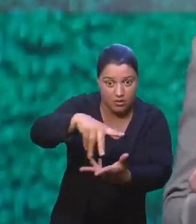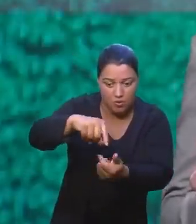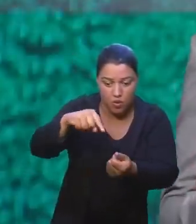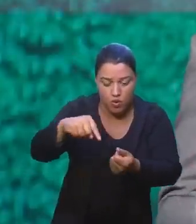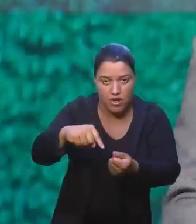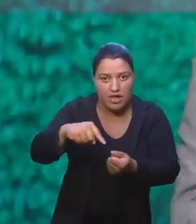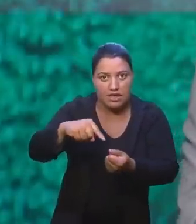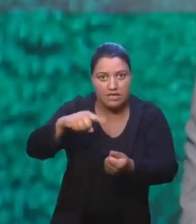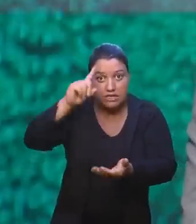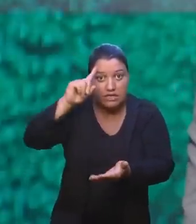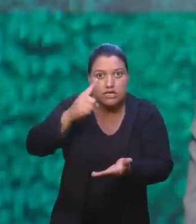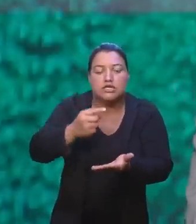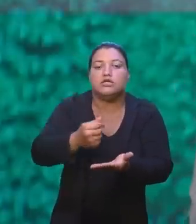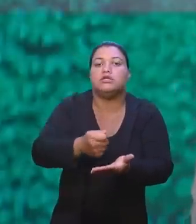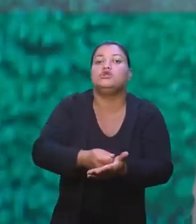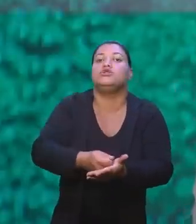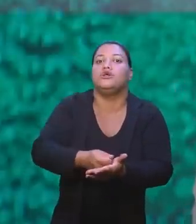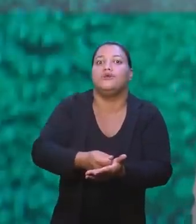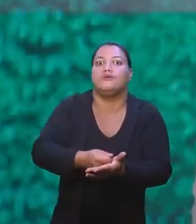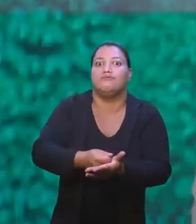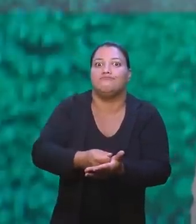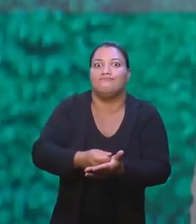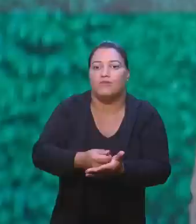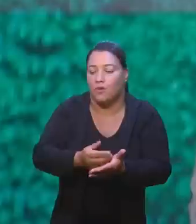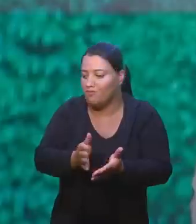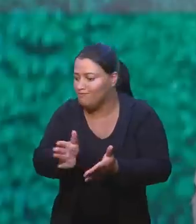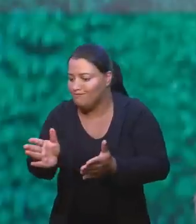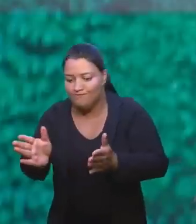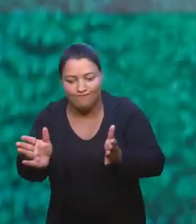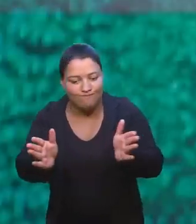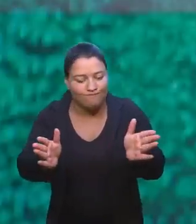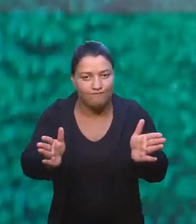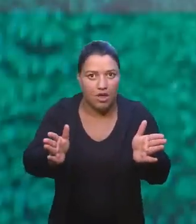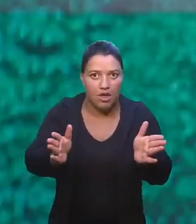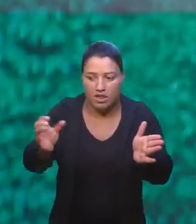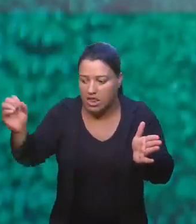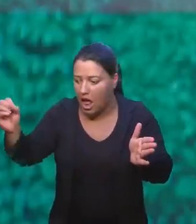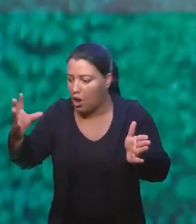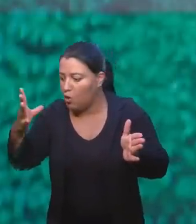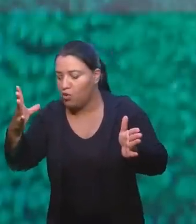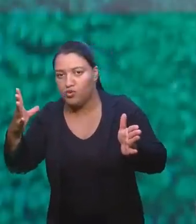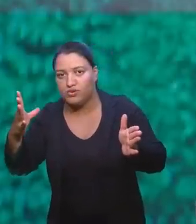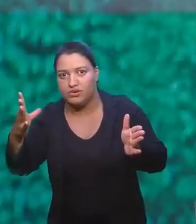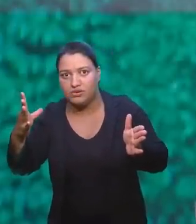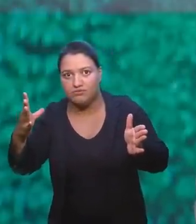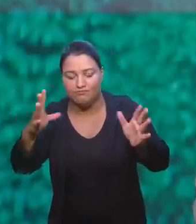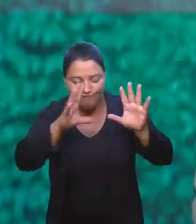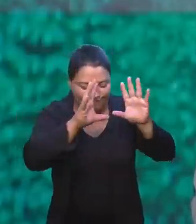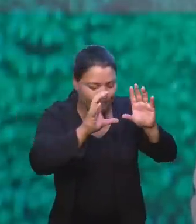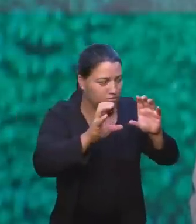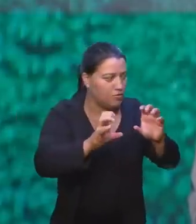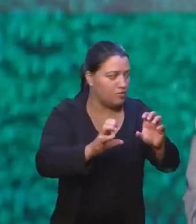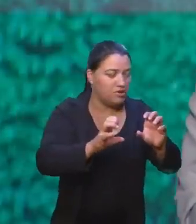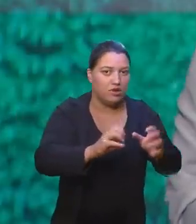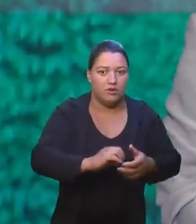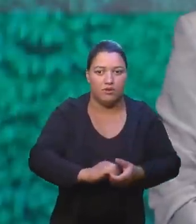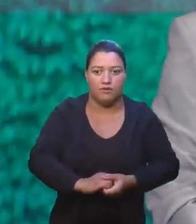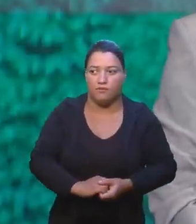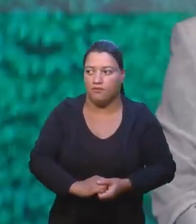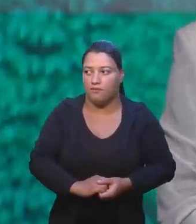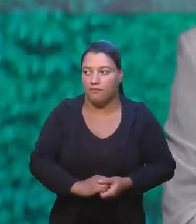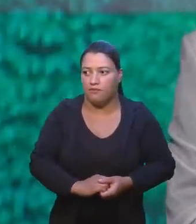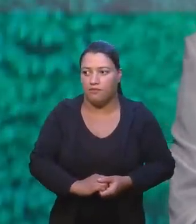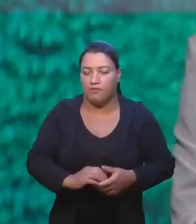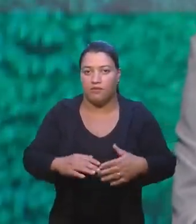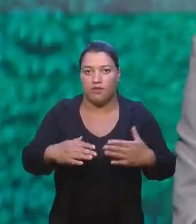decidir de que lado desejam estar, se na luz, se nas sombras. O